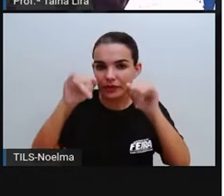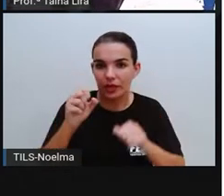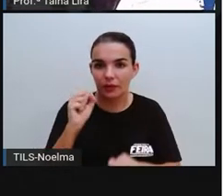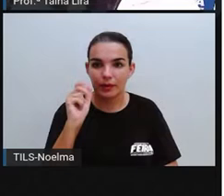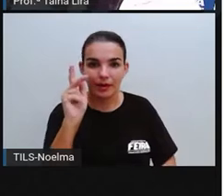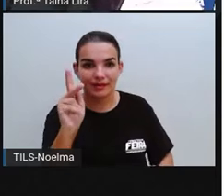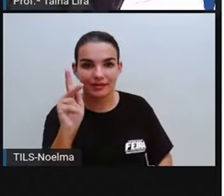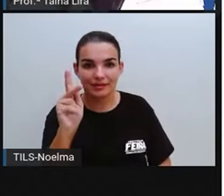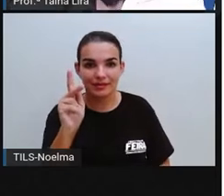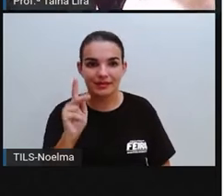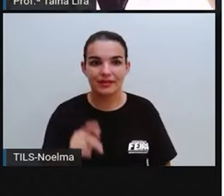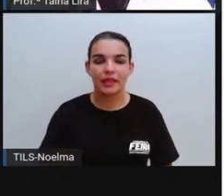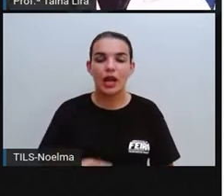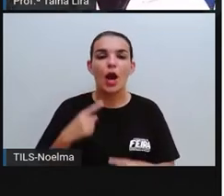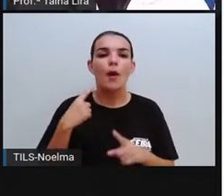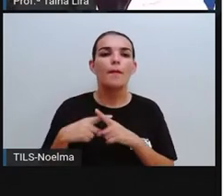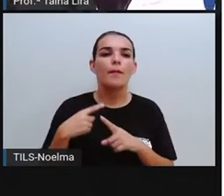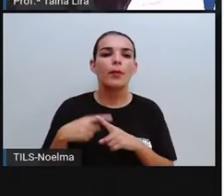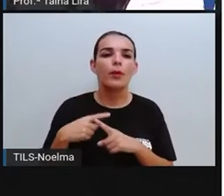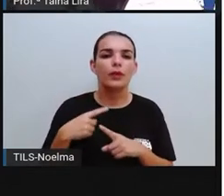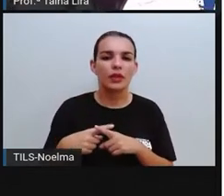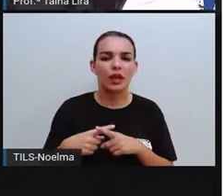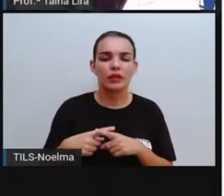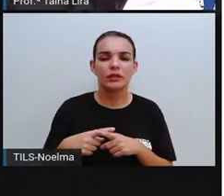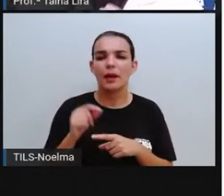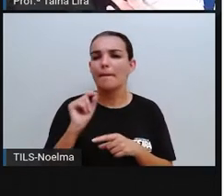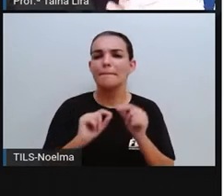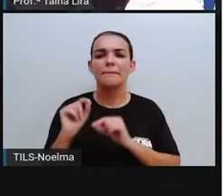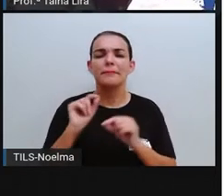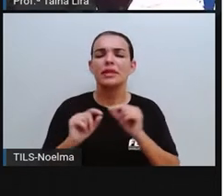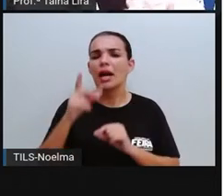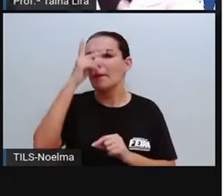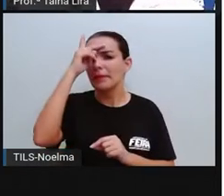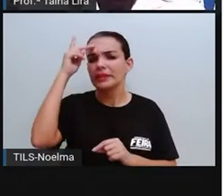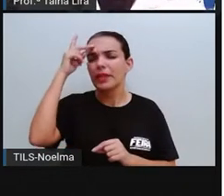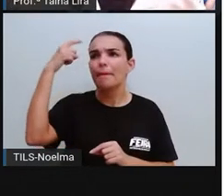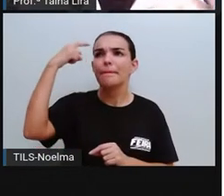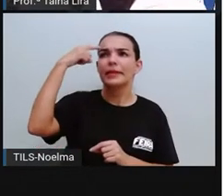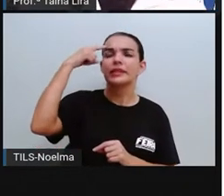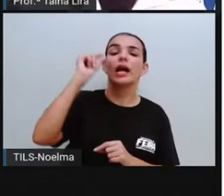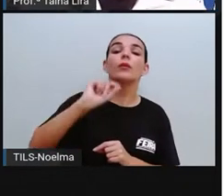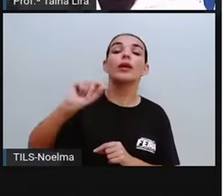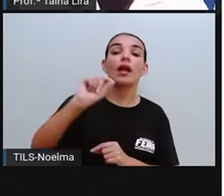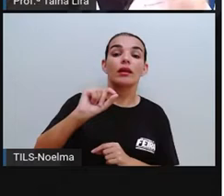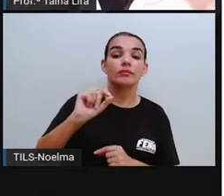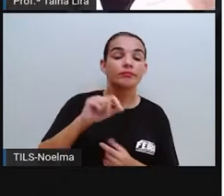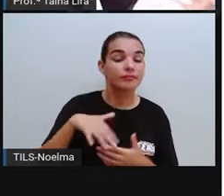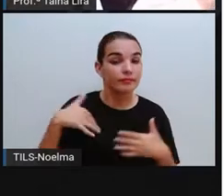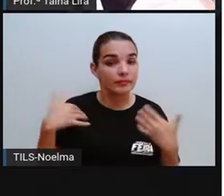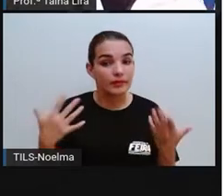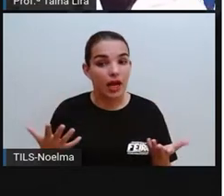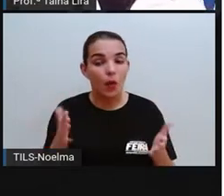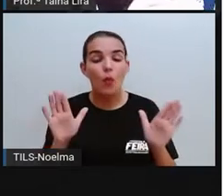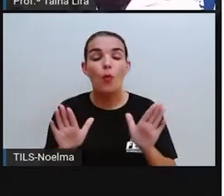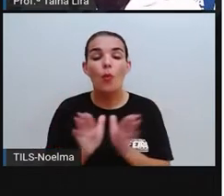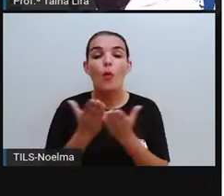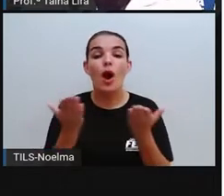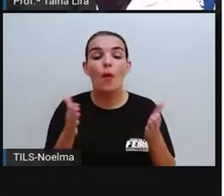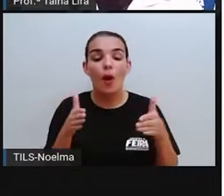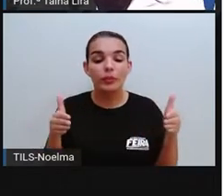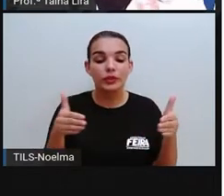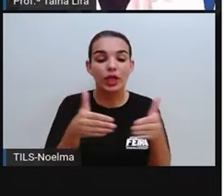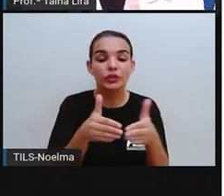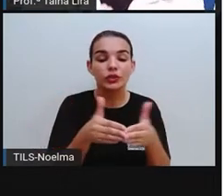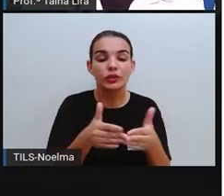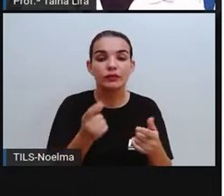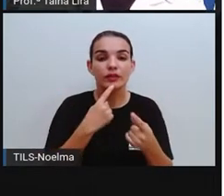certo? Para quem é essa entrevista? Essa entrevista foi pensada para quem? Qual é o objetivo dessa